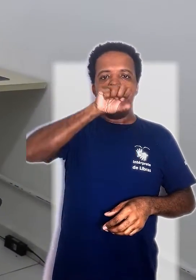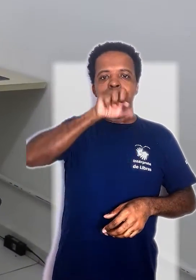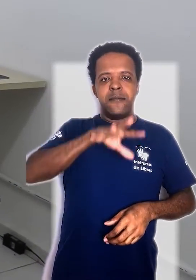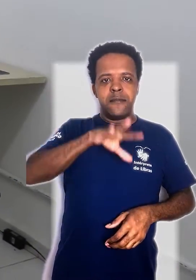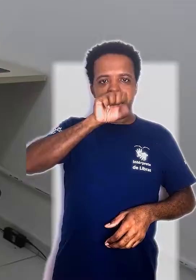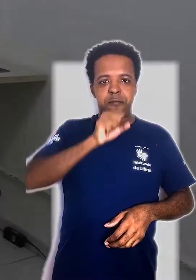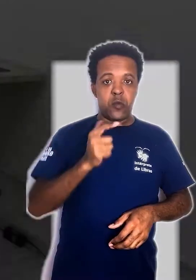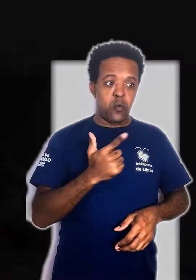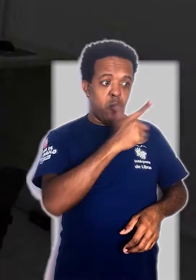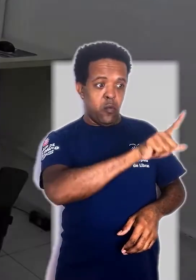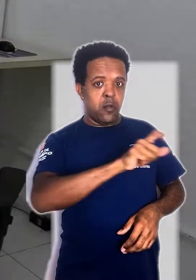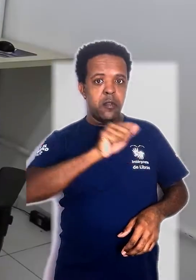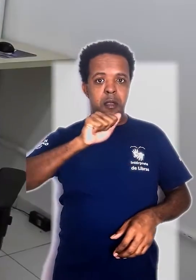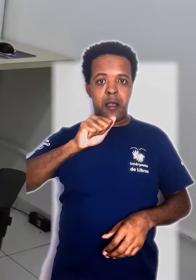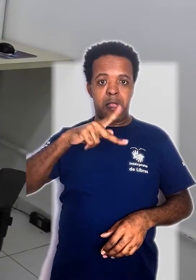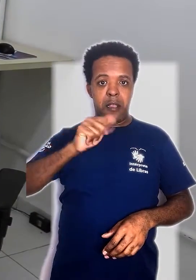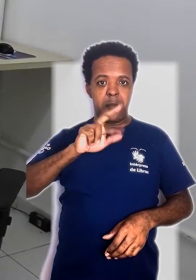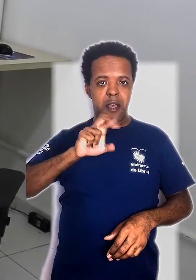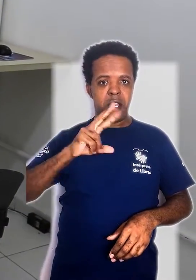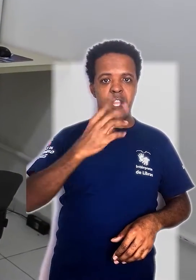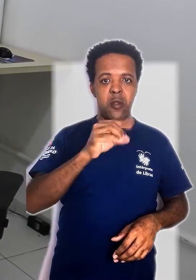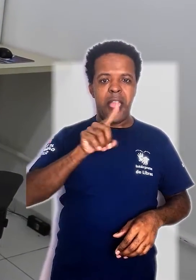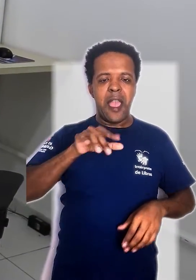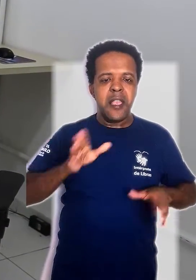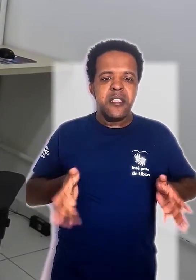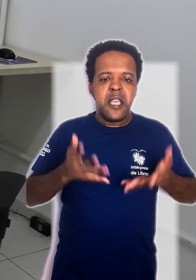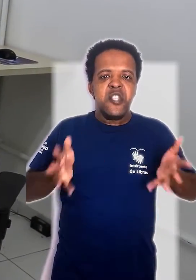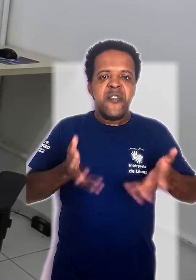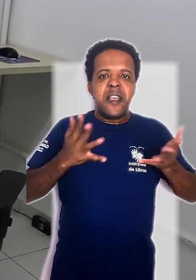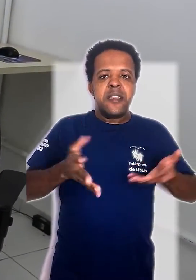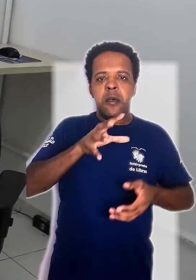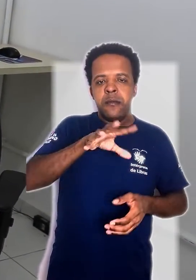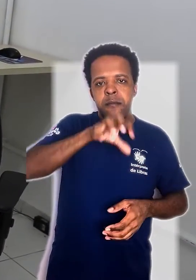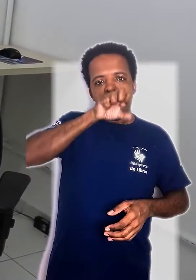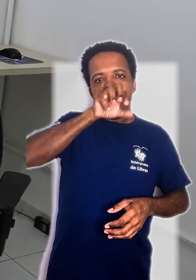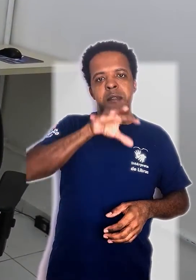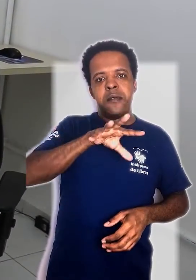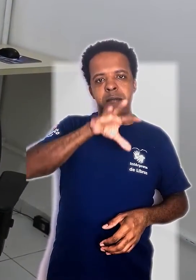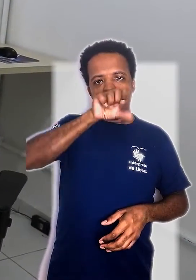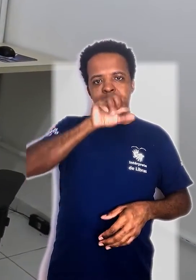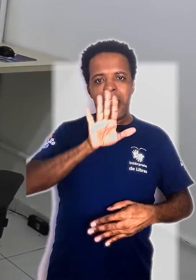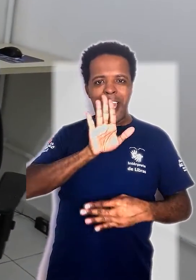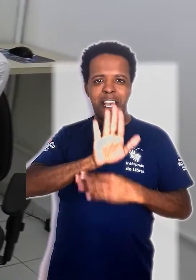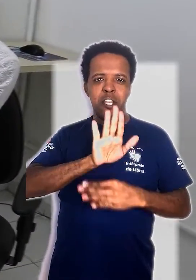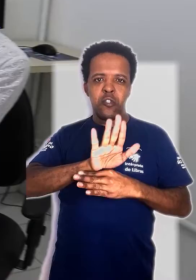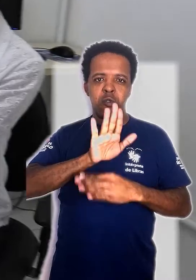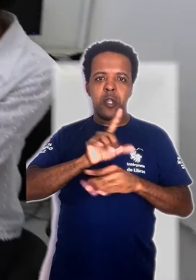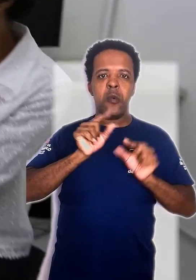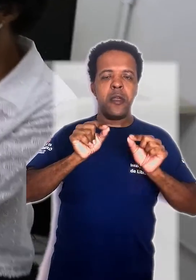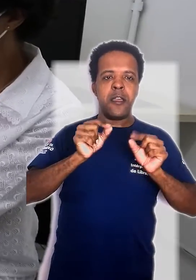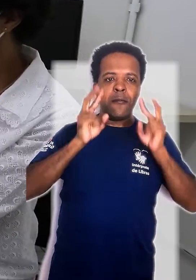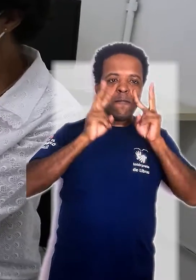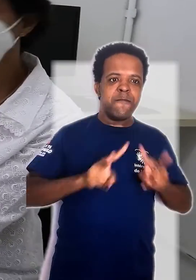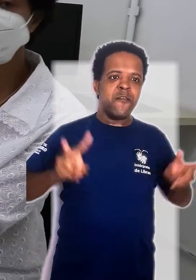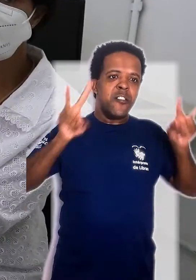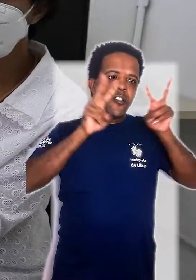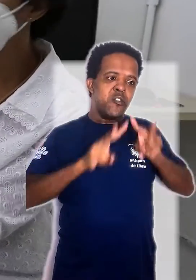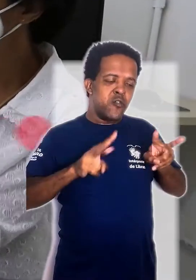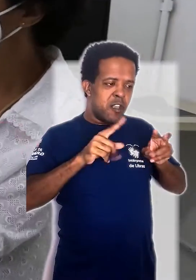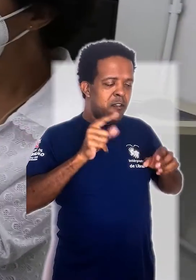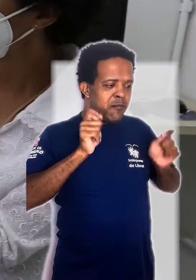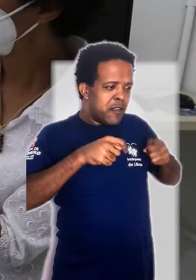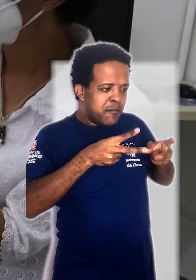consegue expectorar. E aí, este aparelho, que é um incentivador respiratório, ele auxilia, dando um